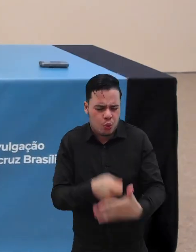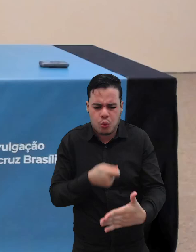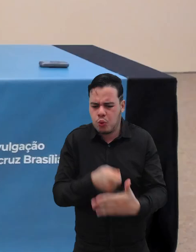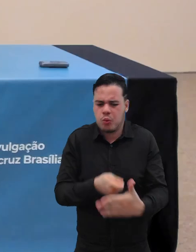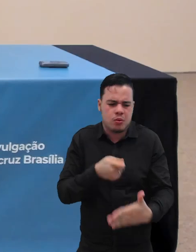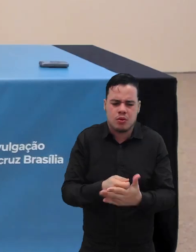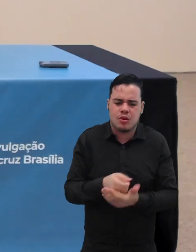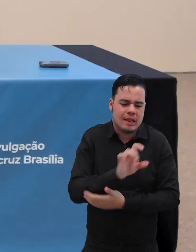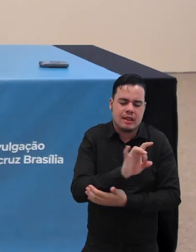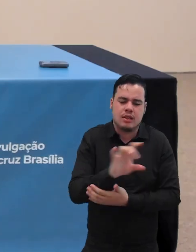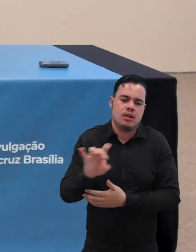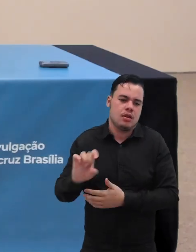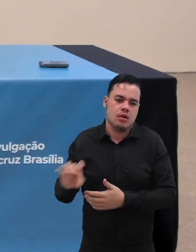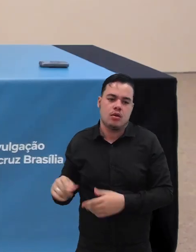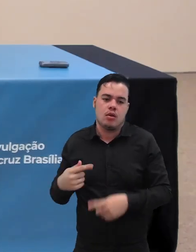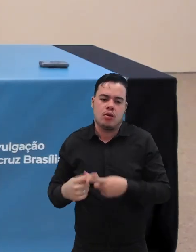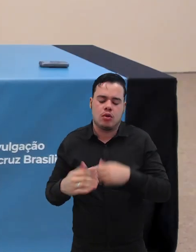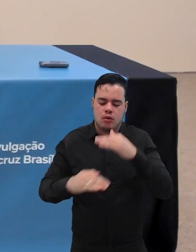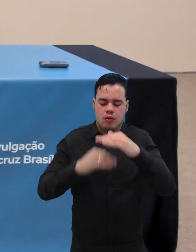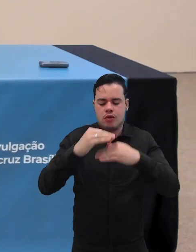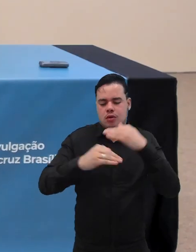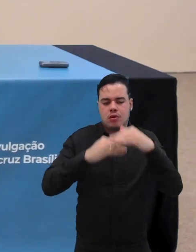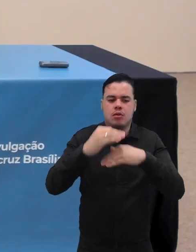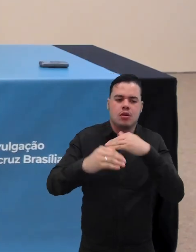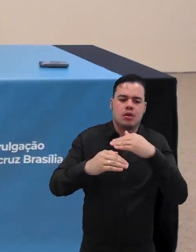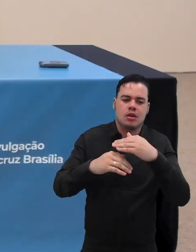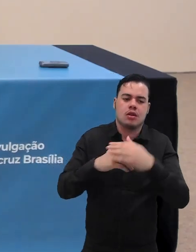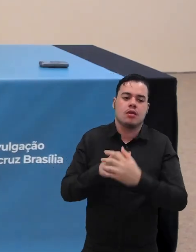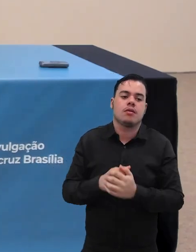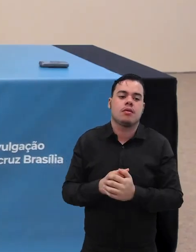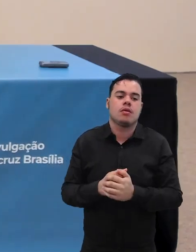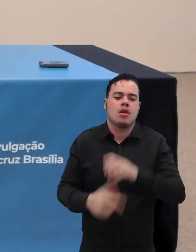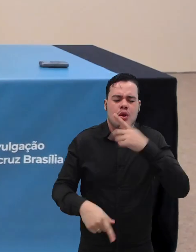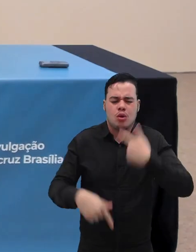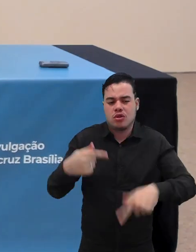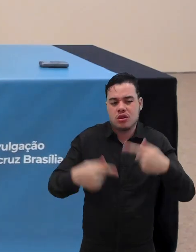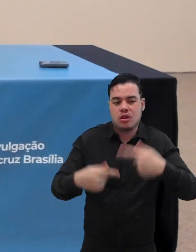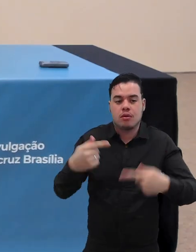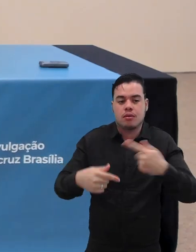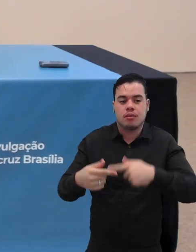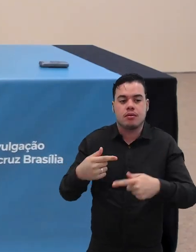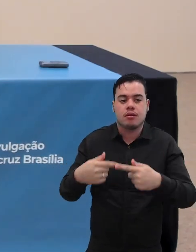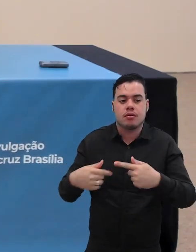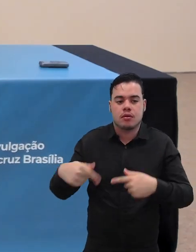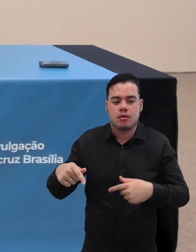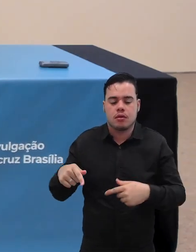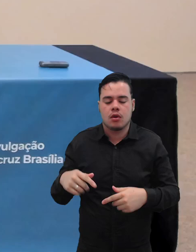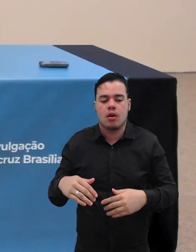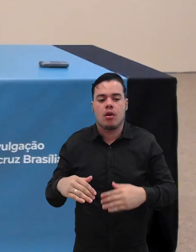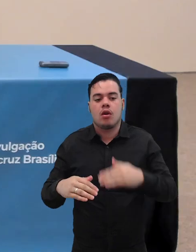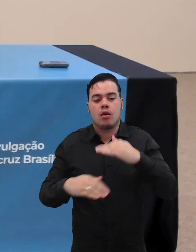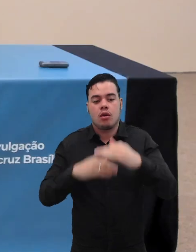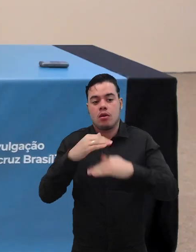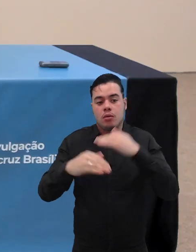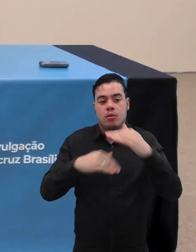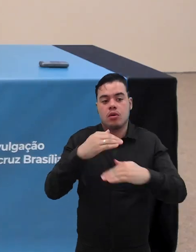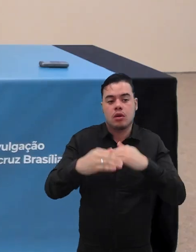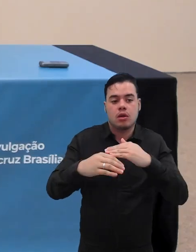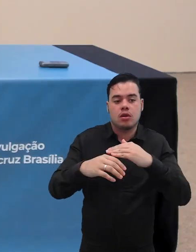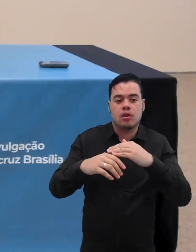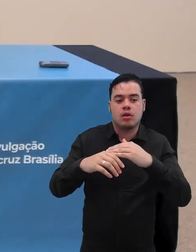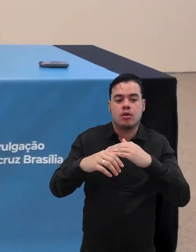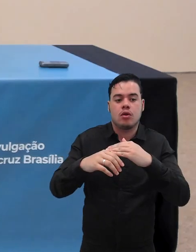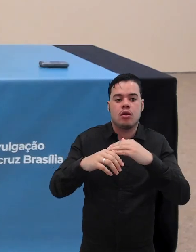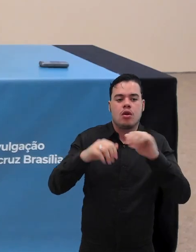nós, porque foi um processo de construção, de debate no processo de transição do presidente Lula